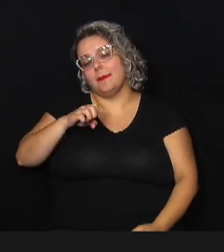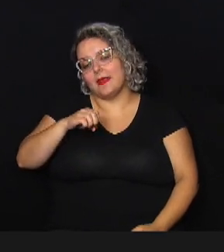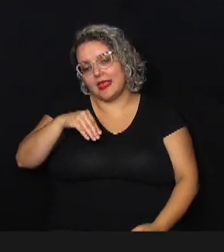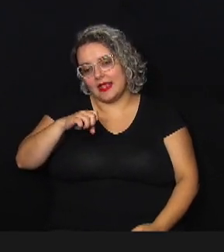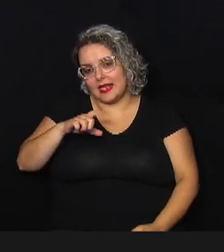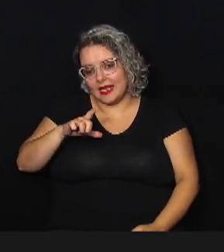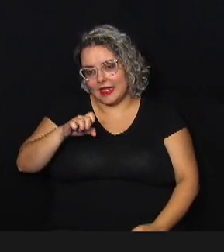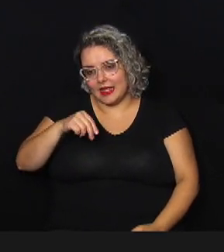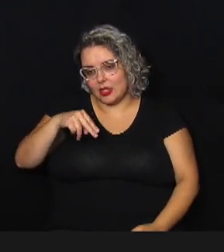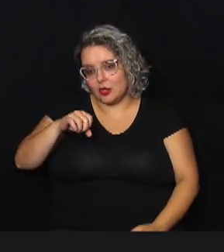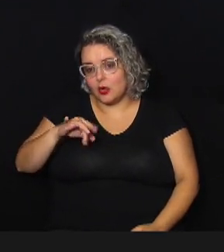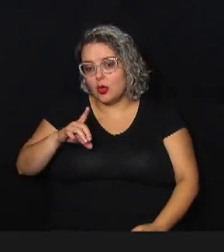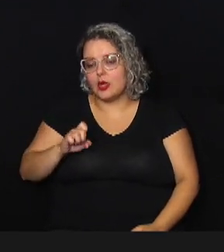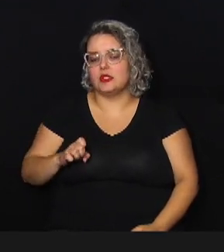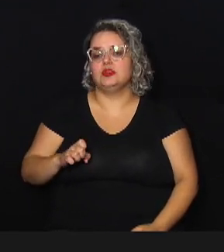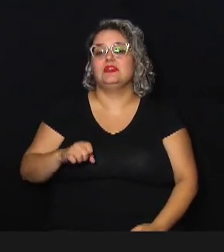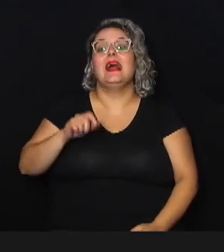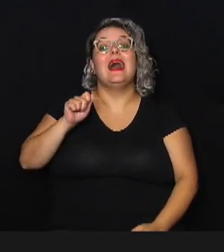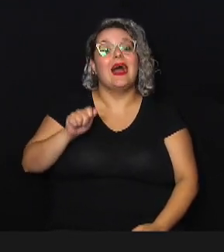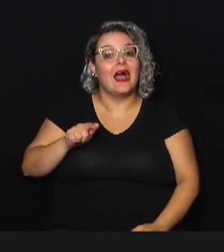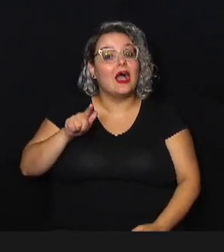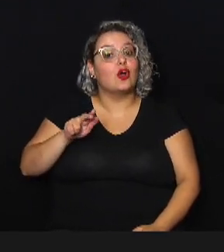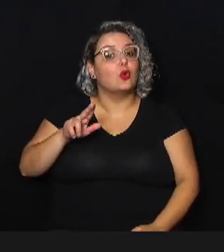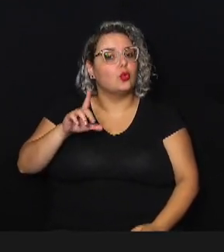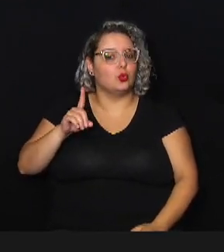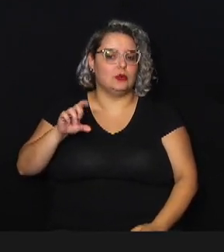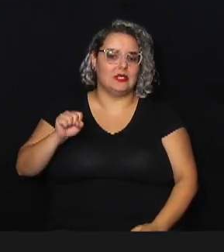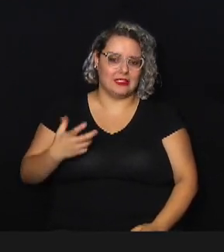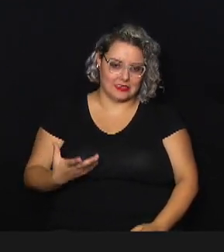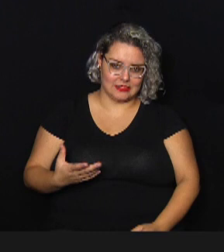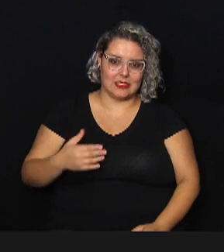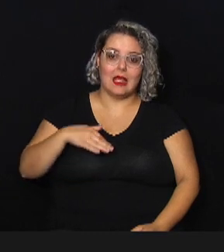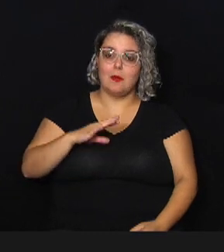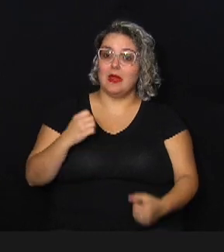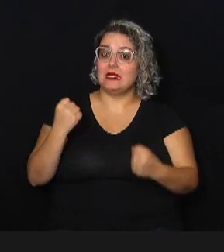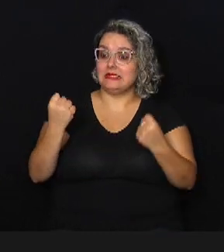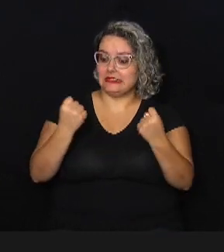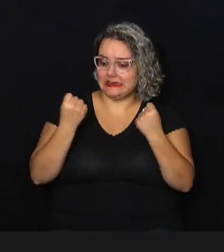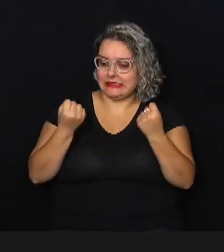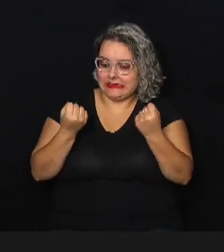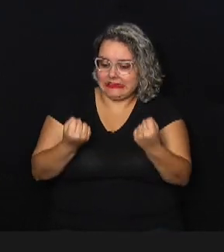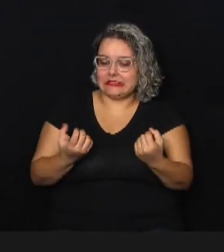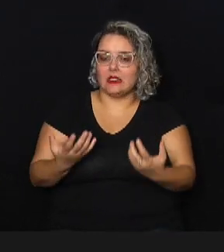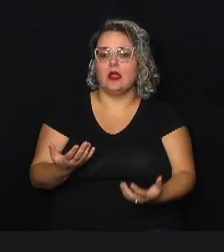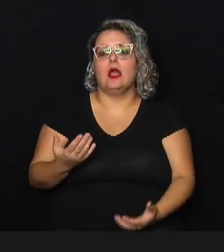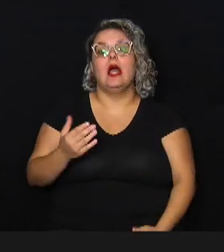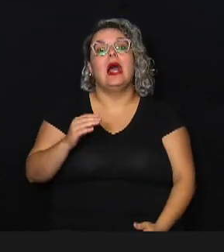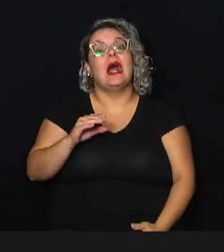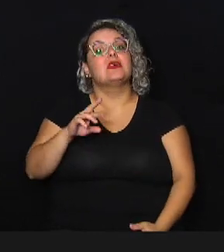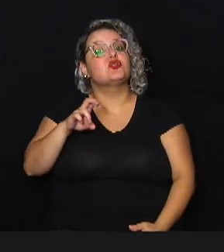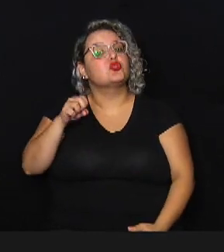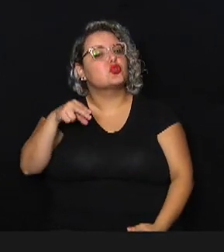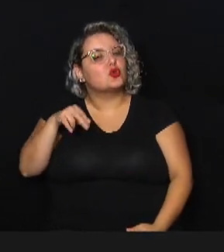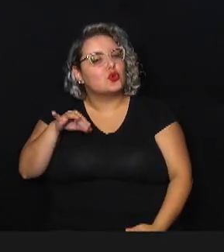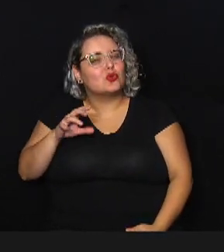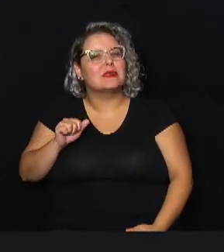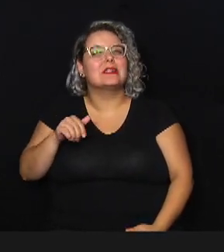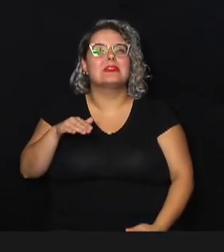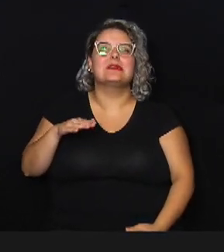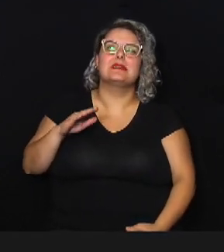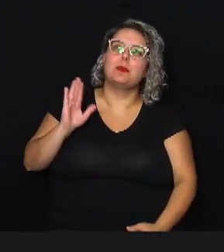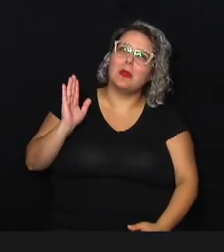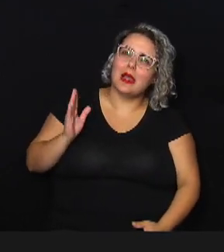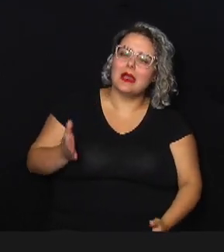as leucemias crônicas, elas tendem a ser menos agressivas. Vendo, só uma coisa interessante, na leucemia